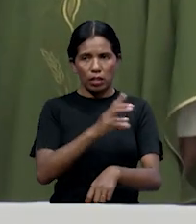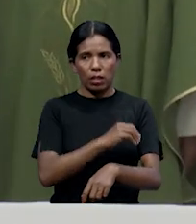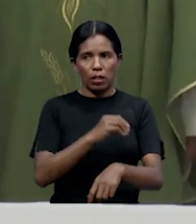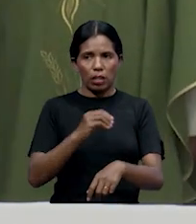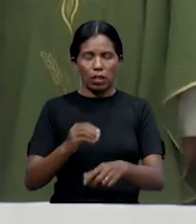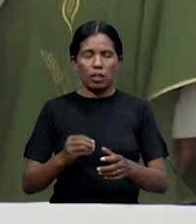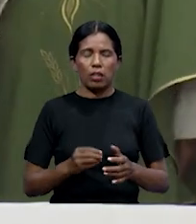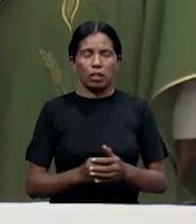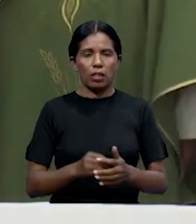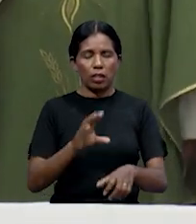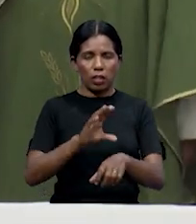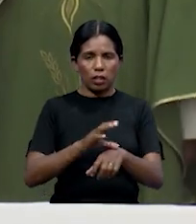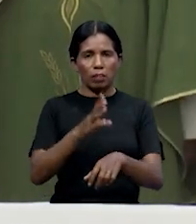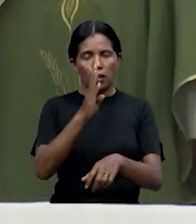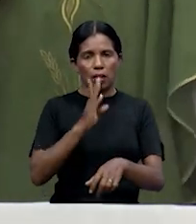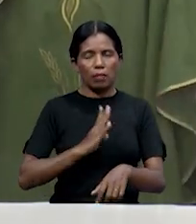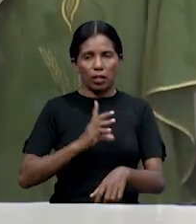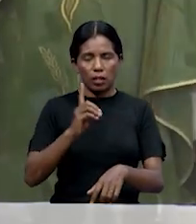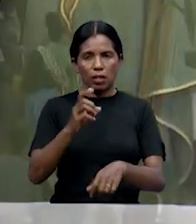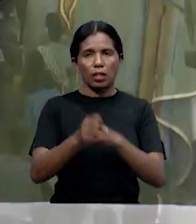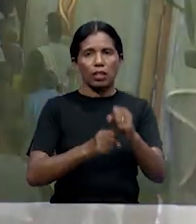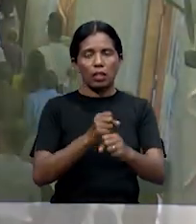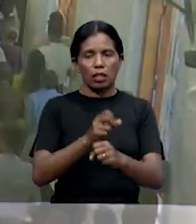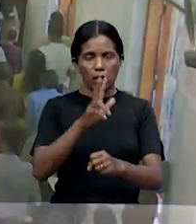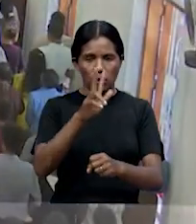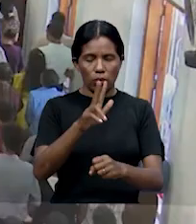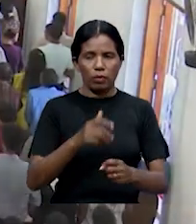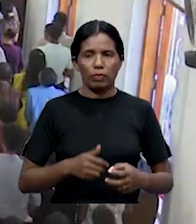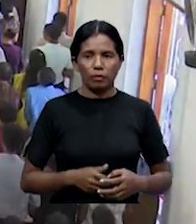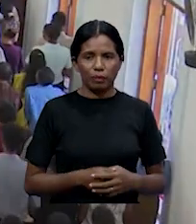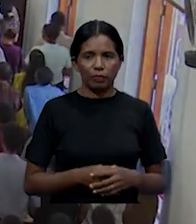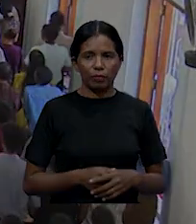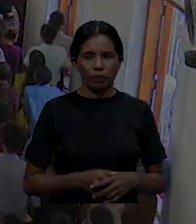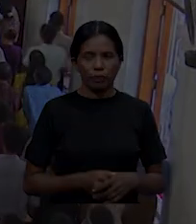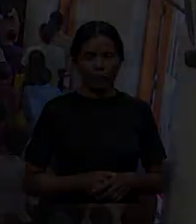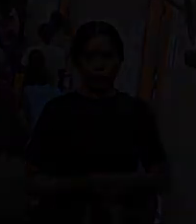paróquia Balidi durante tinantolo fulangnen. Equipo cobertura, GMN.